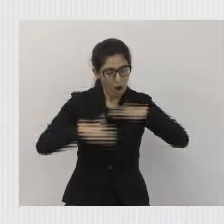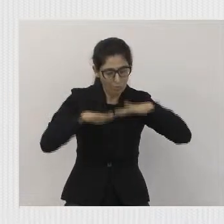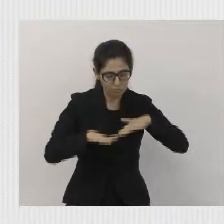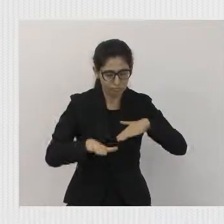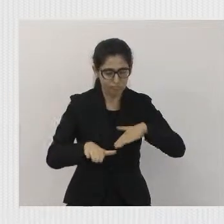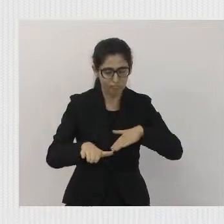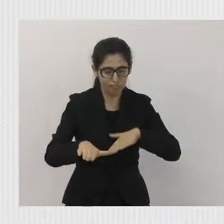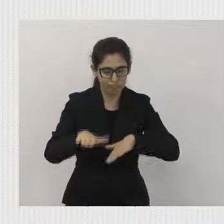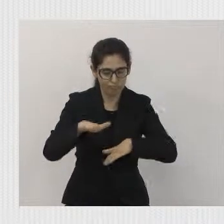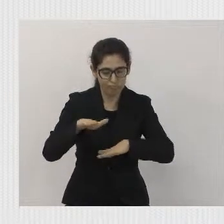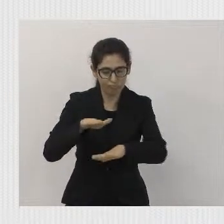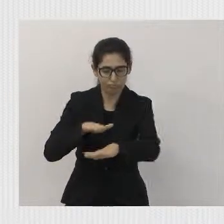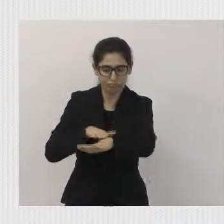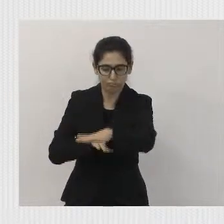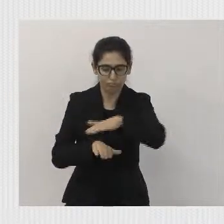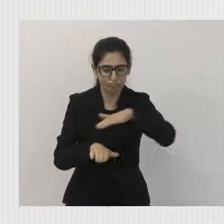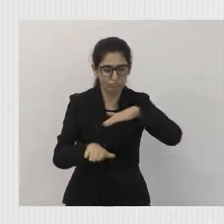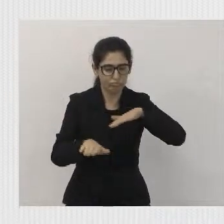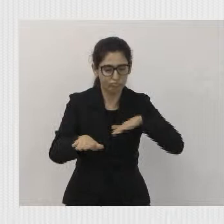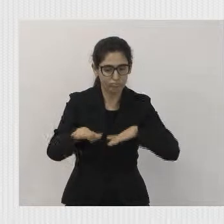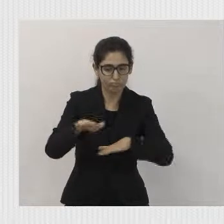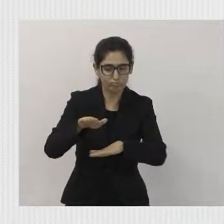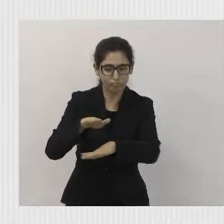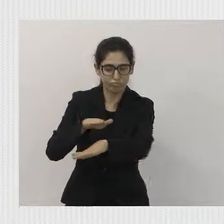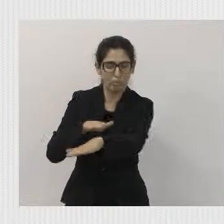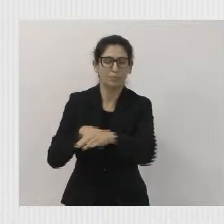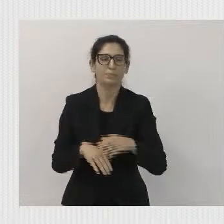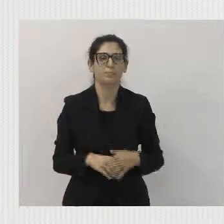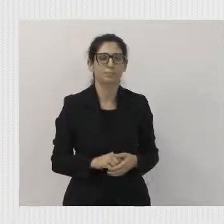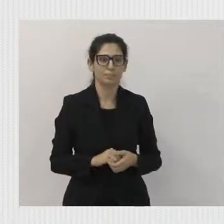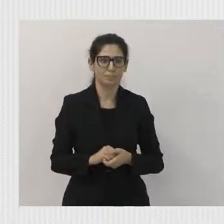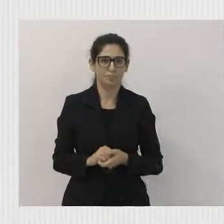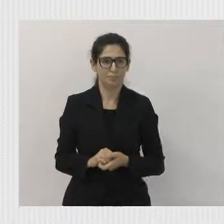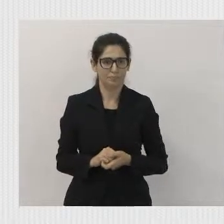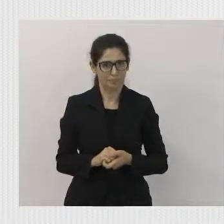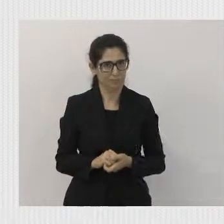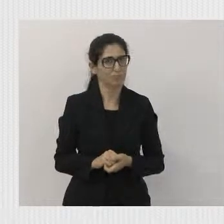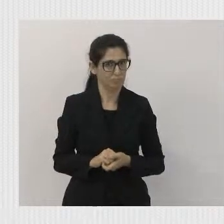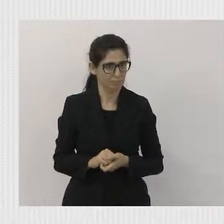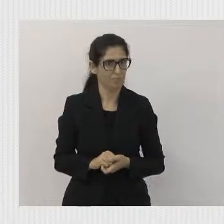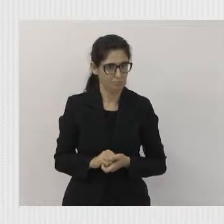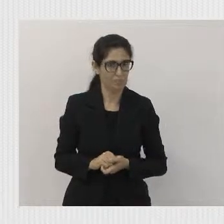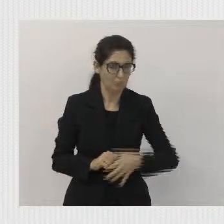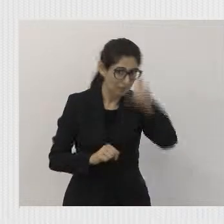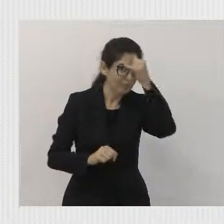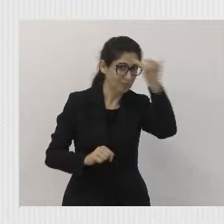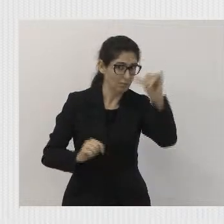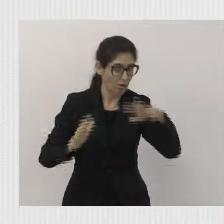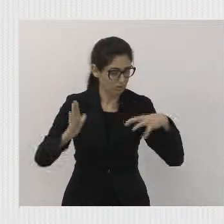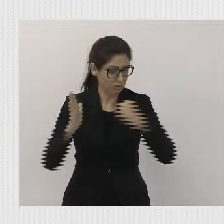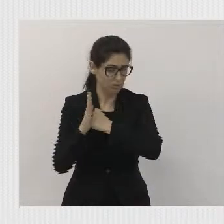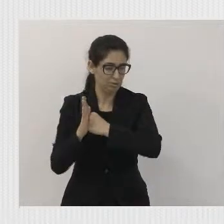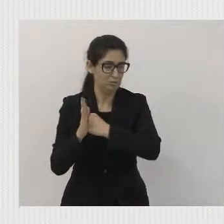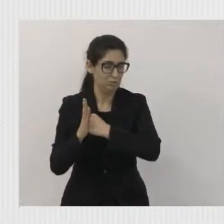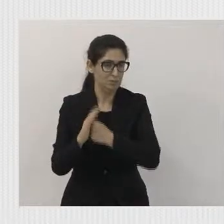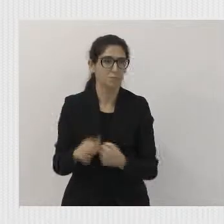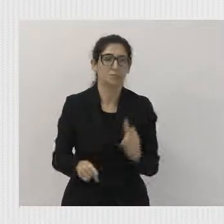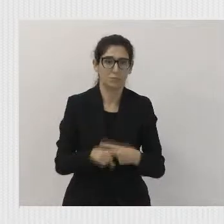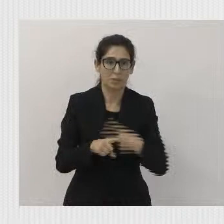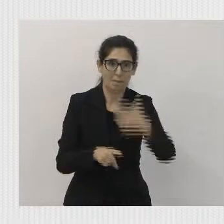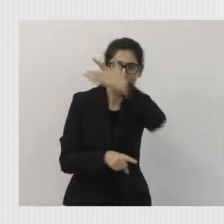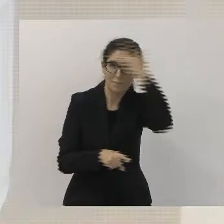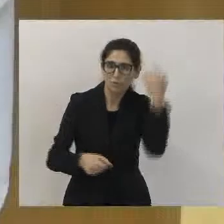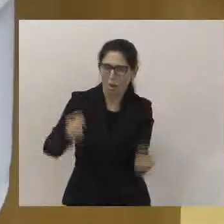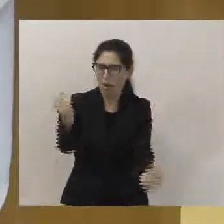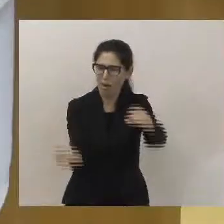vai estar mostrando aqui enquanto não houver, não minimizar esses problemas, porque o condutor